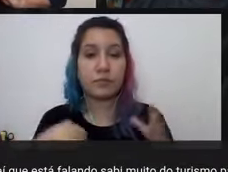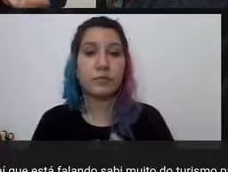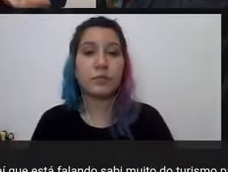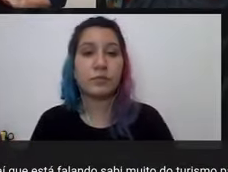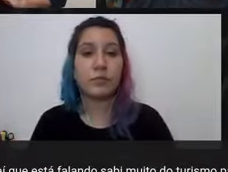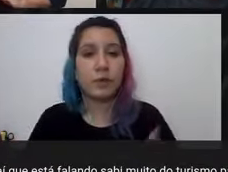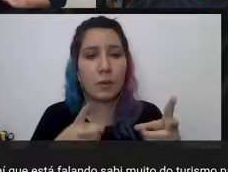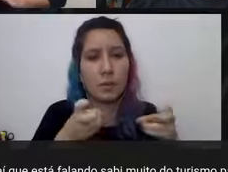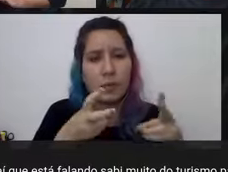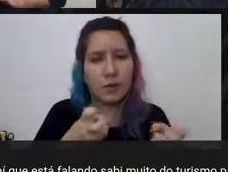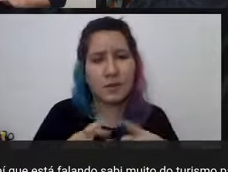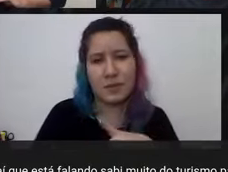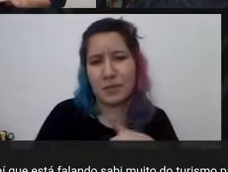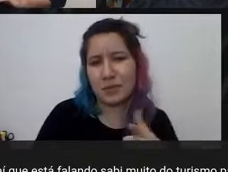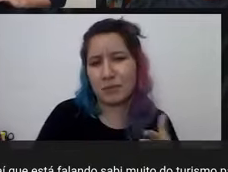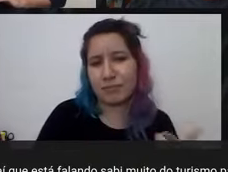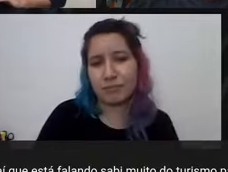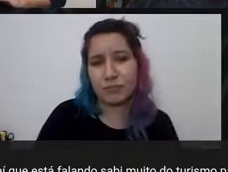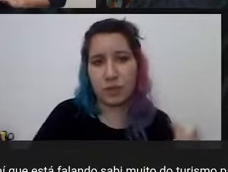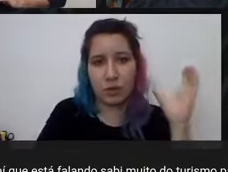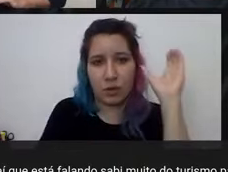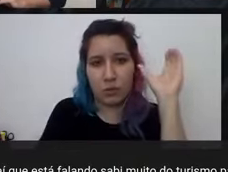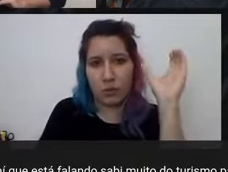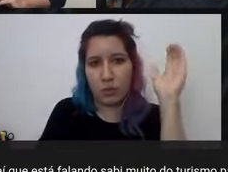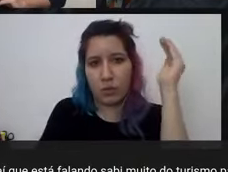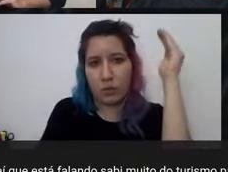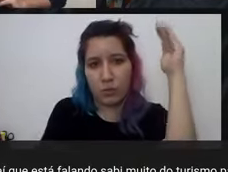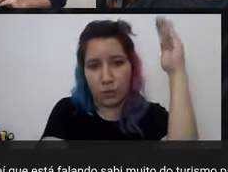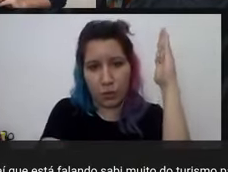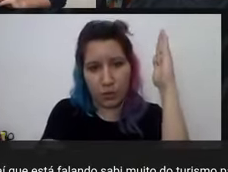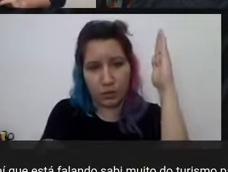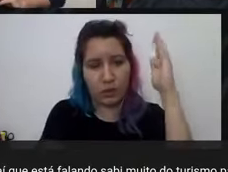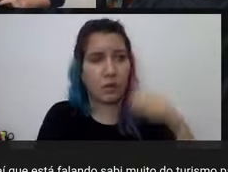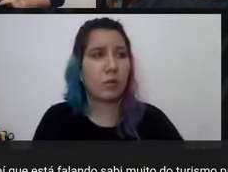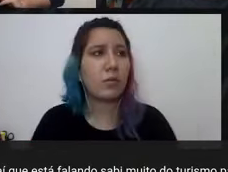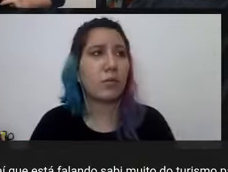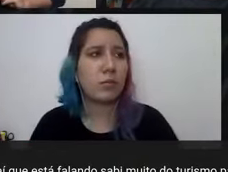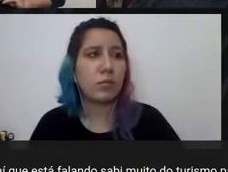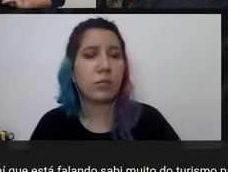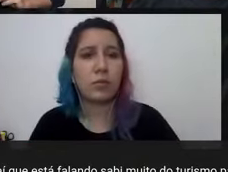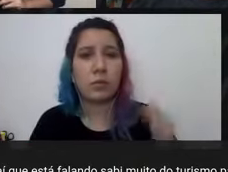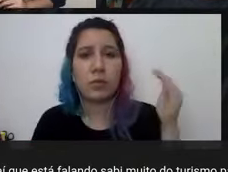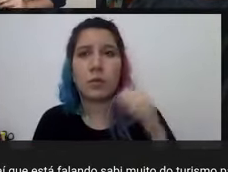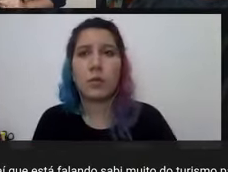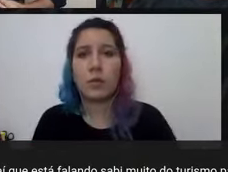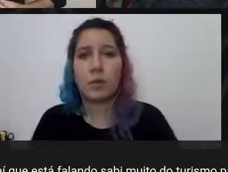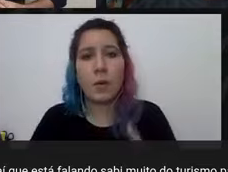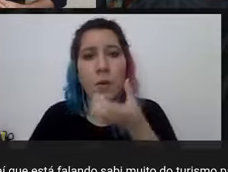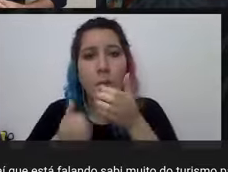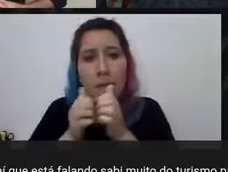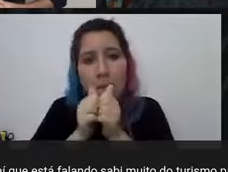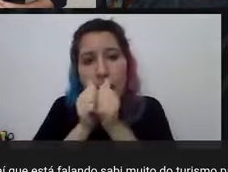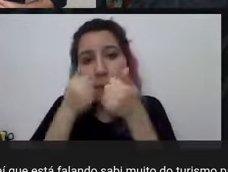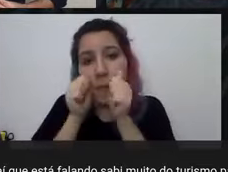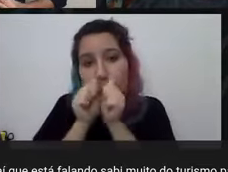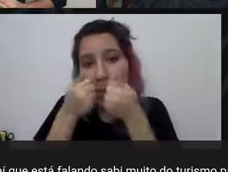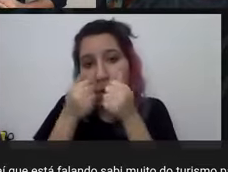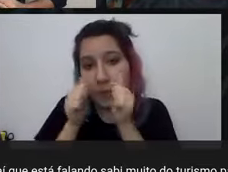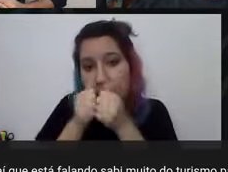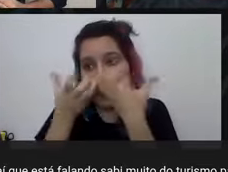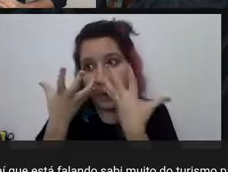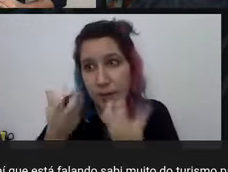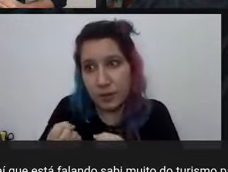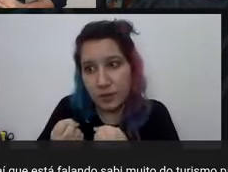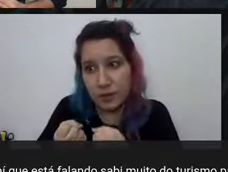está hospedada num hotel, ele vai tomar um café da manhã, ele vai comer um pãozinho, esse pãozinho veio de algum lugar, ele vem, exemplo, de uma padaria. Então, a gente gosta de chamar